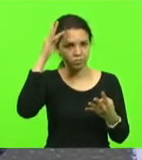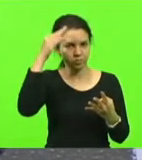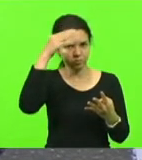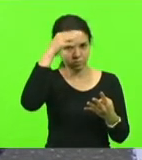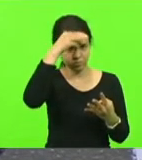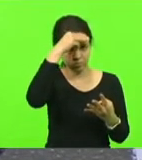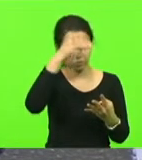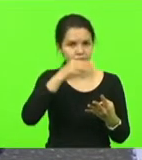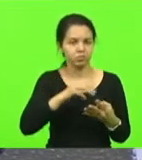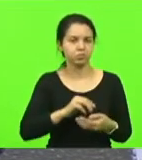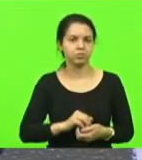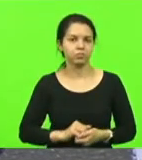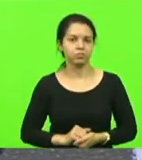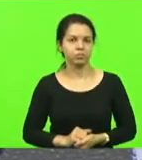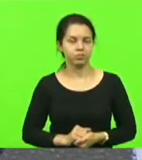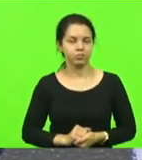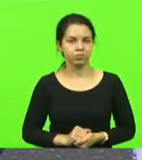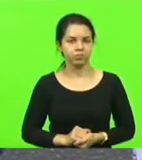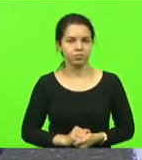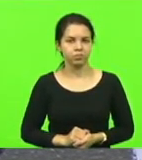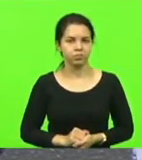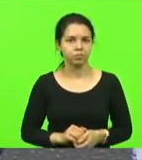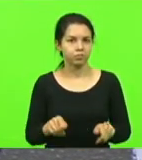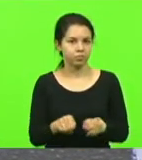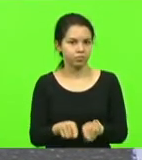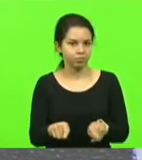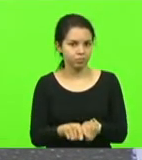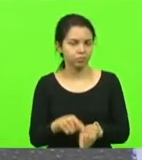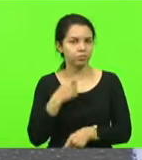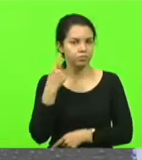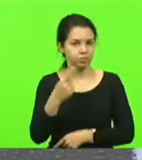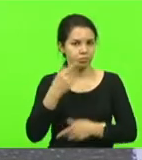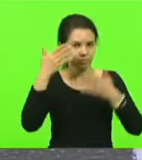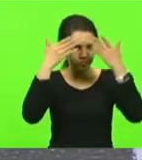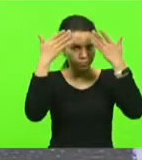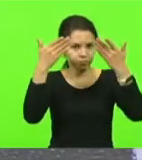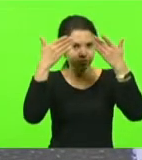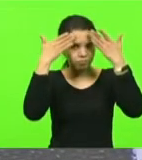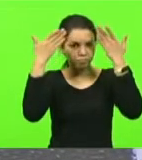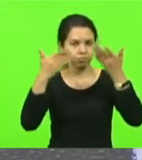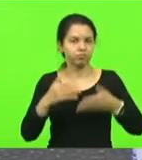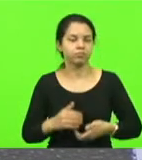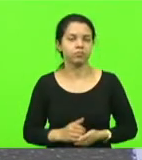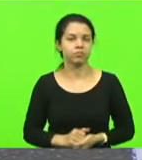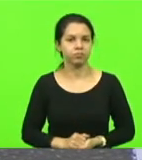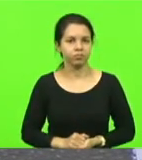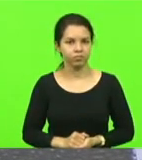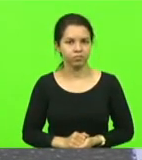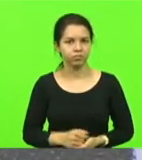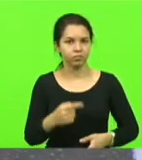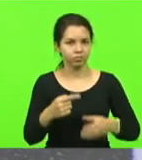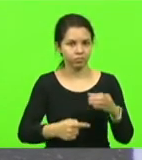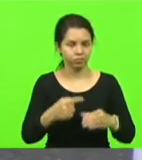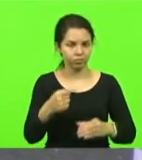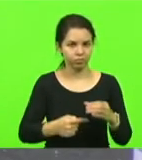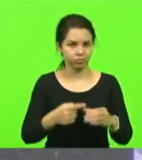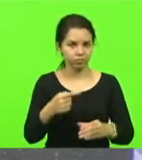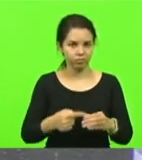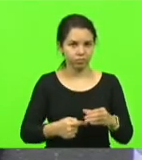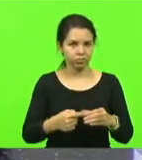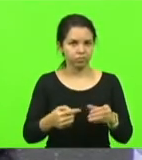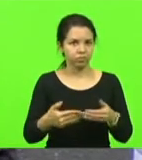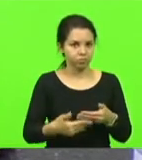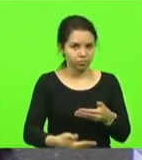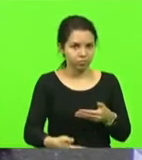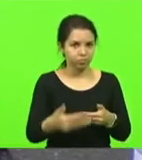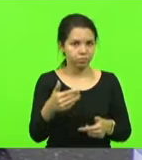da Luz e o deputado Zé Milton Schaeffer. Esta comissão iniciou um